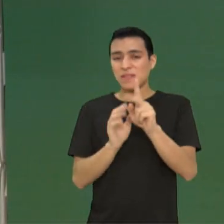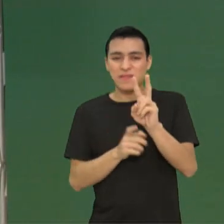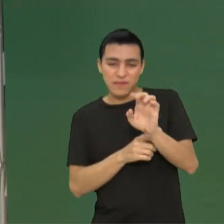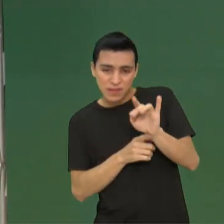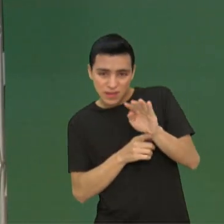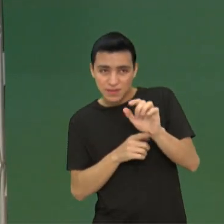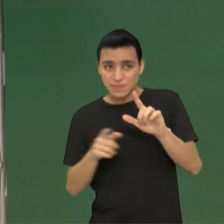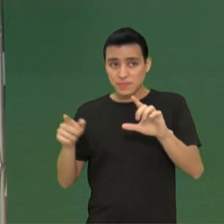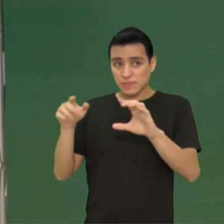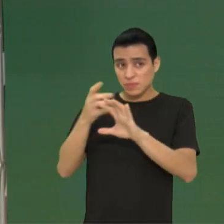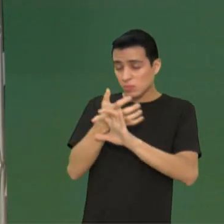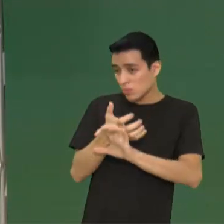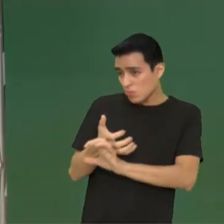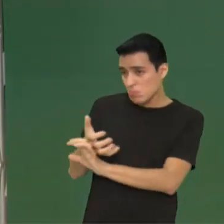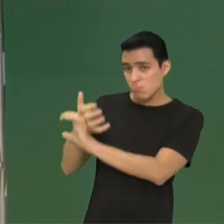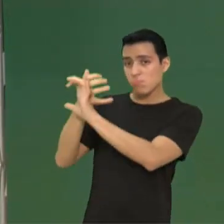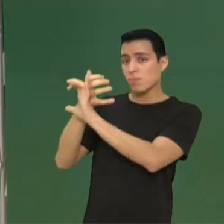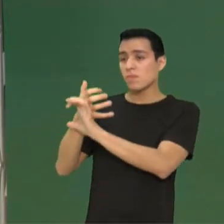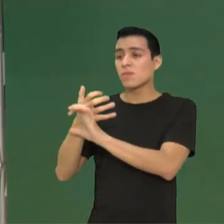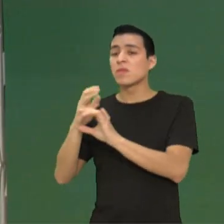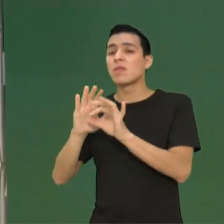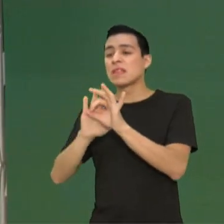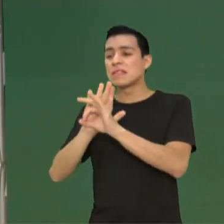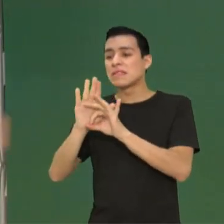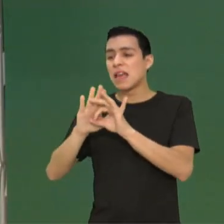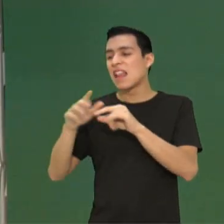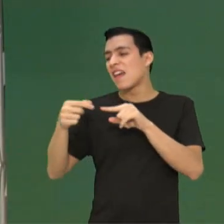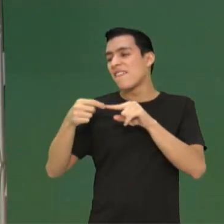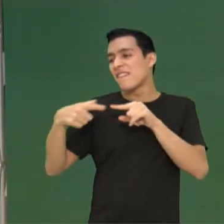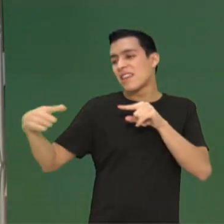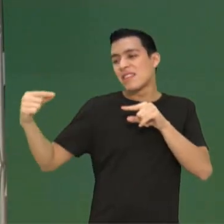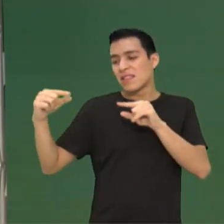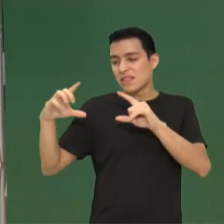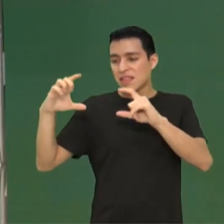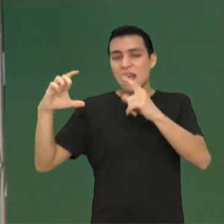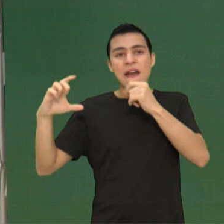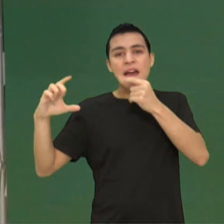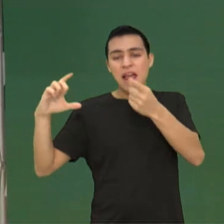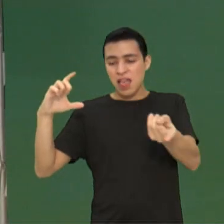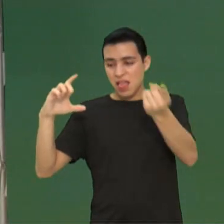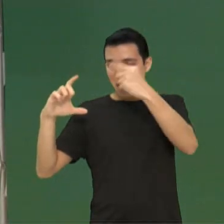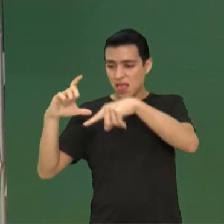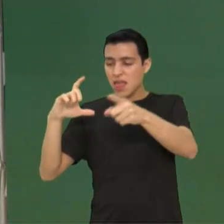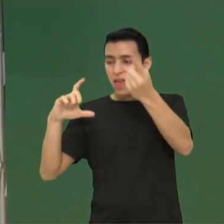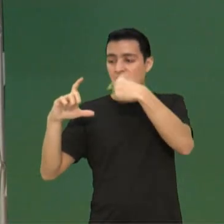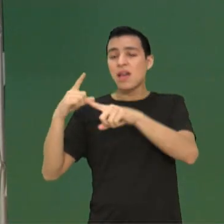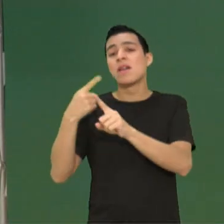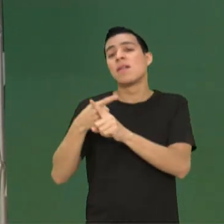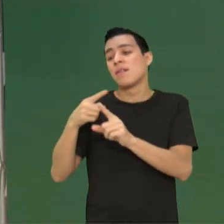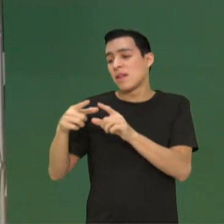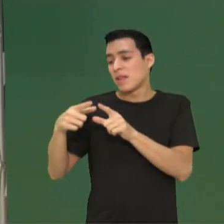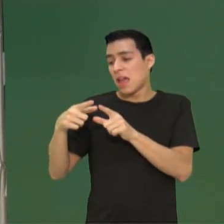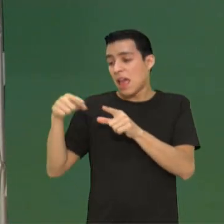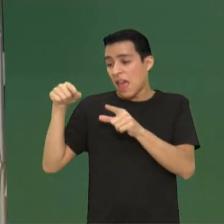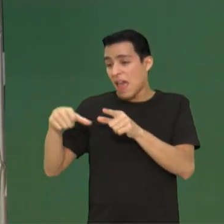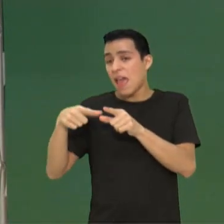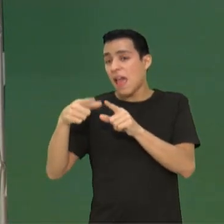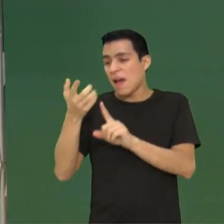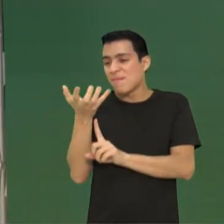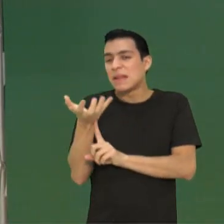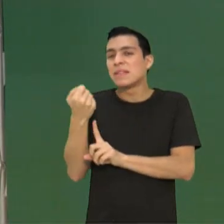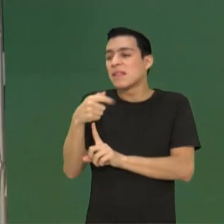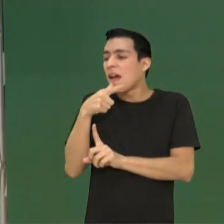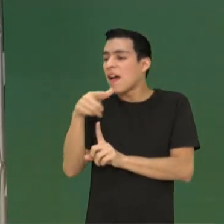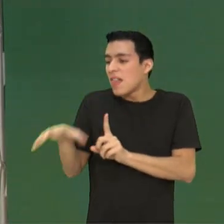vacúolo bem grande, onde a célula vegetal está sempre fazendo com que a água entre. Afinal, a planta precisa absorver a água do